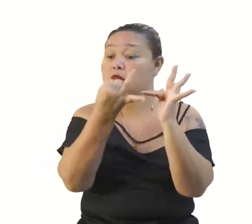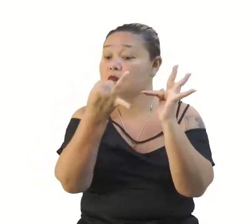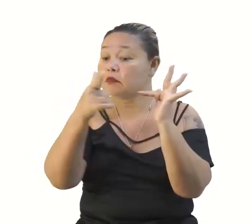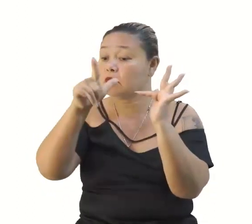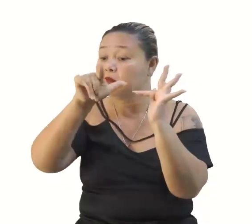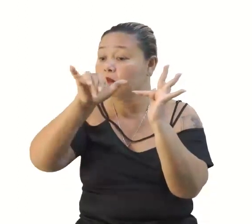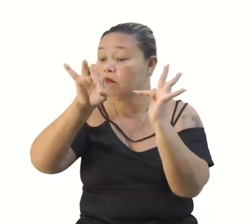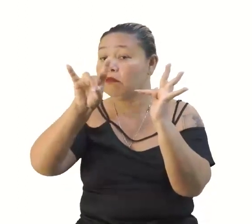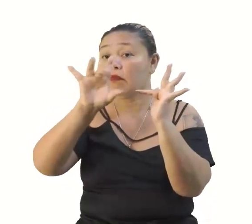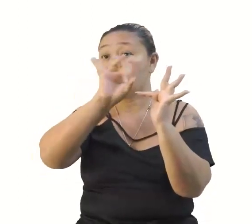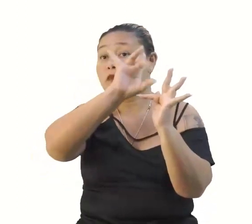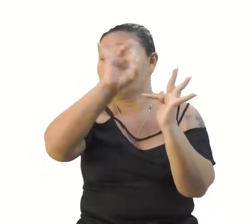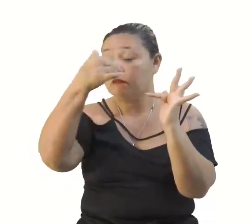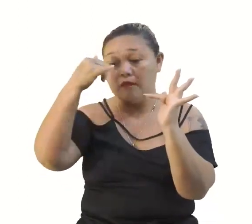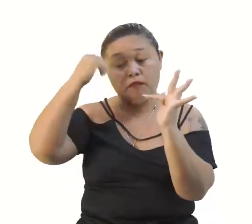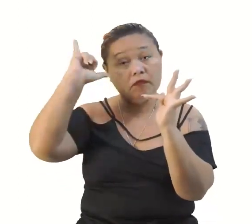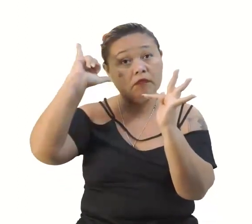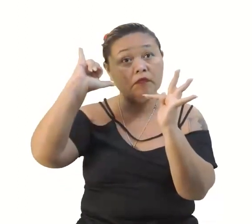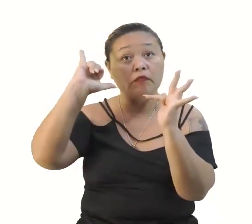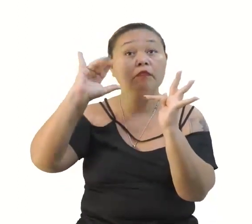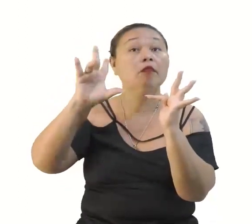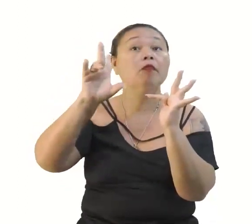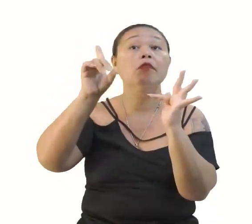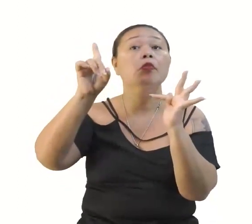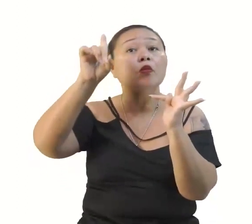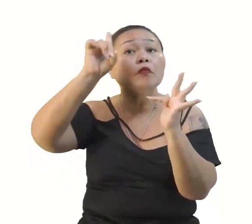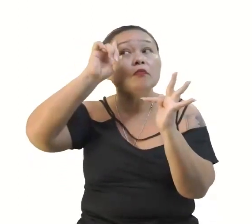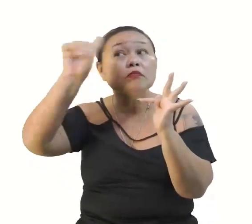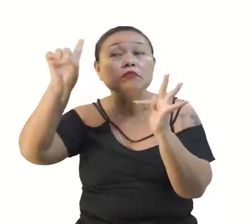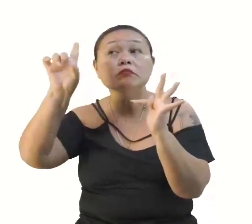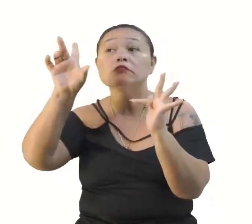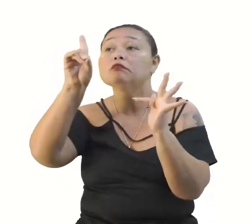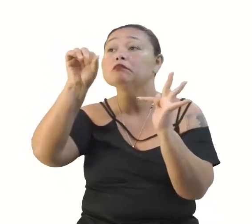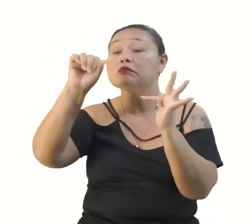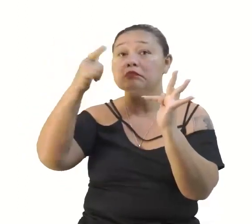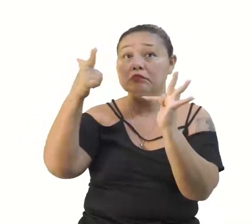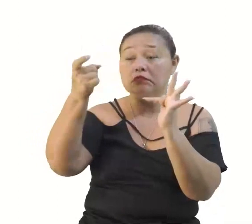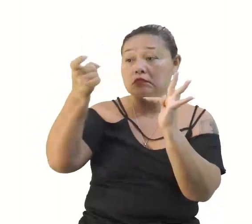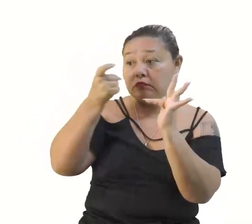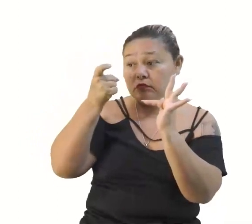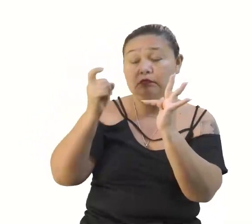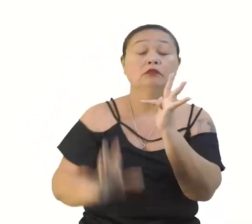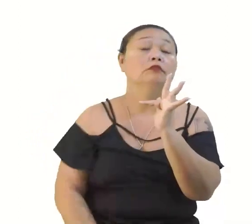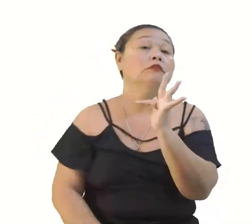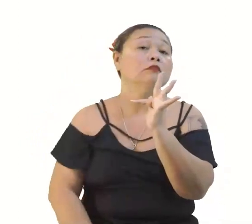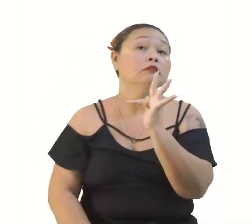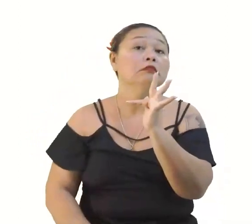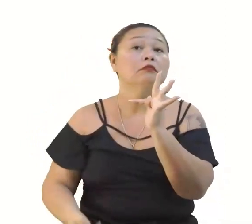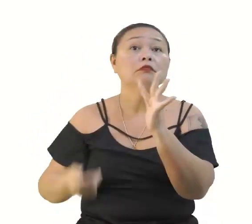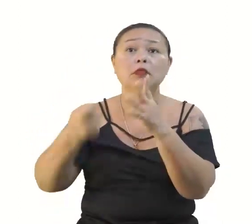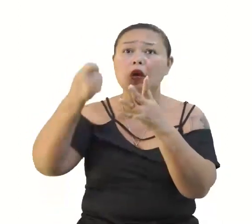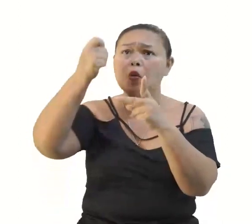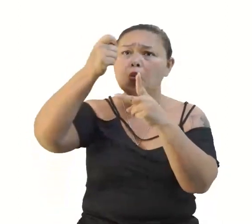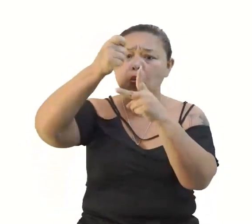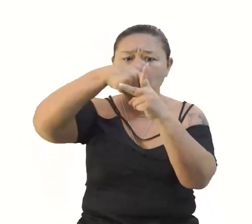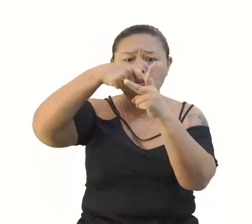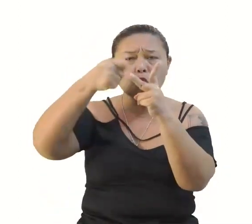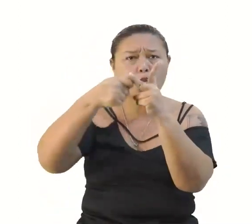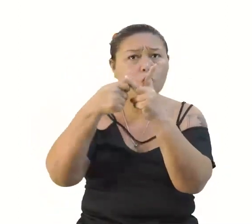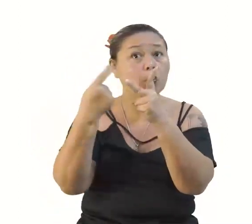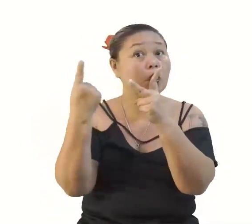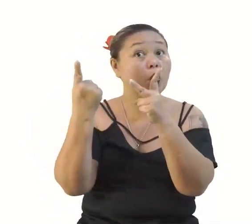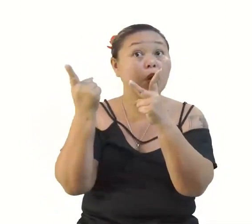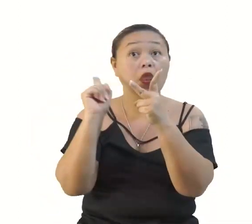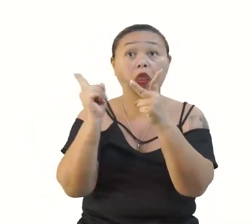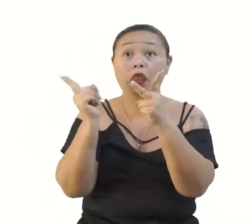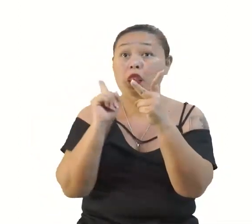cada vaca produz Por dia. por dia, né? Então, dia vai ser o meu X. Ah, 2 meses, então eu vou colocar o 2?